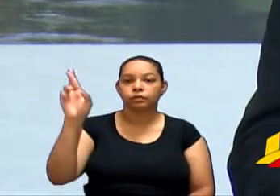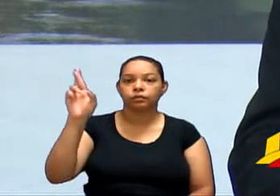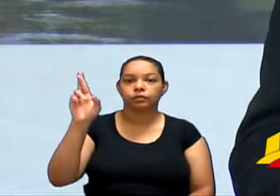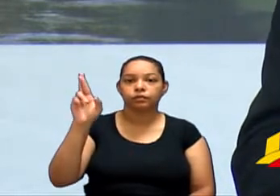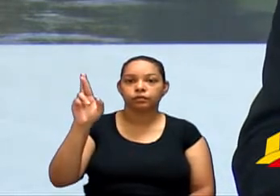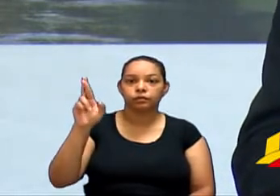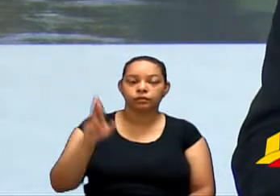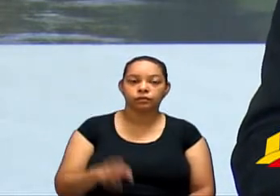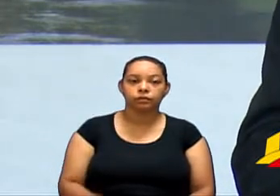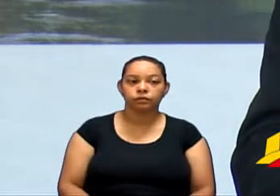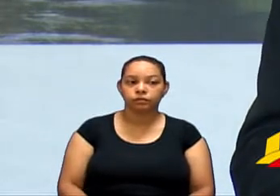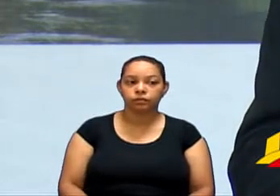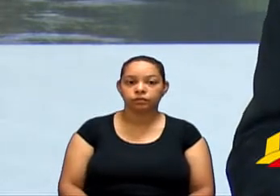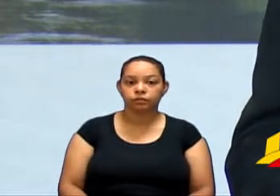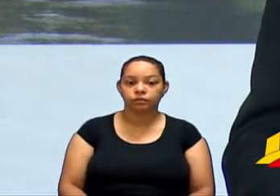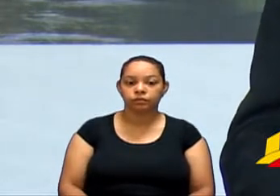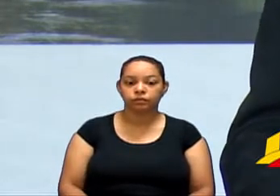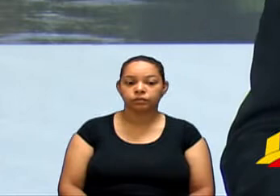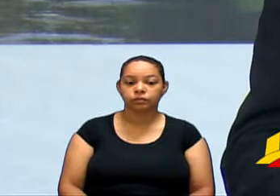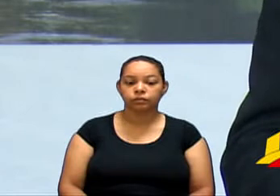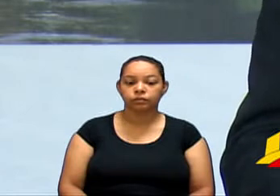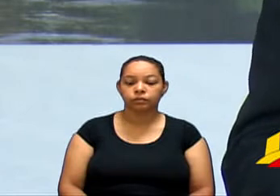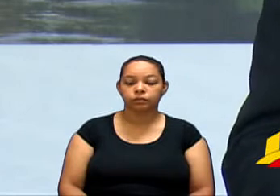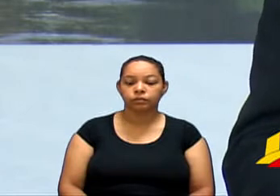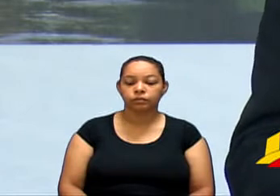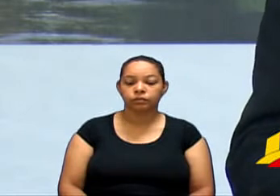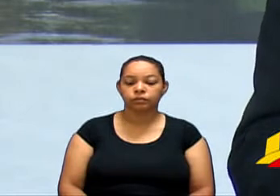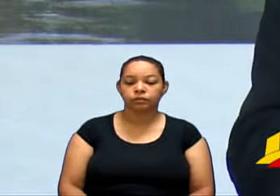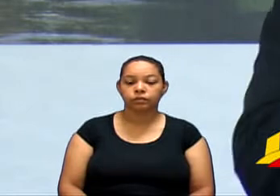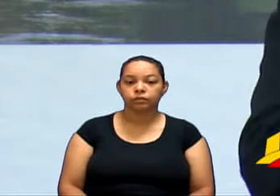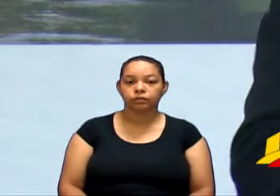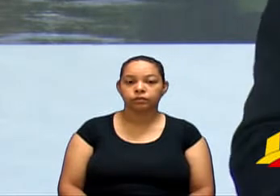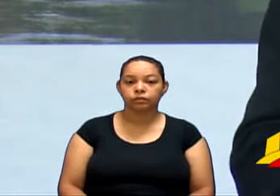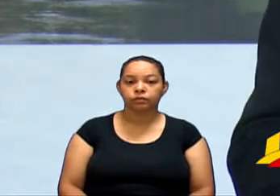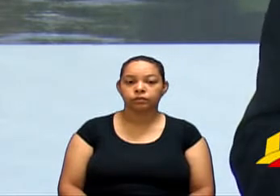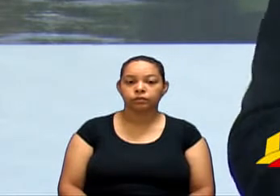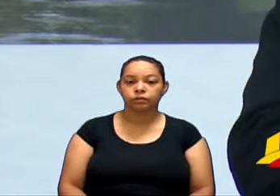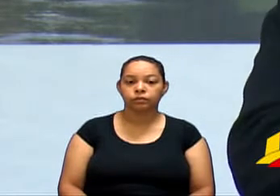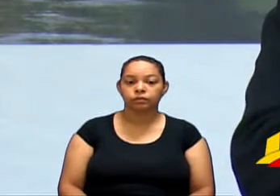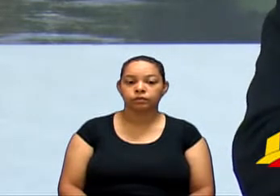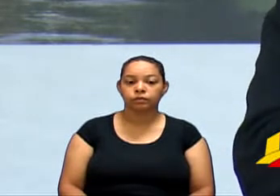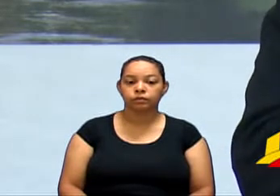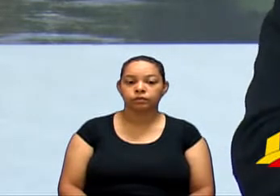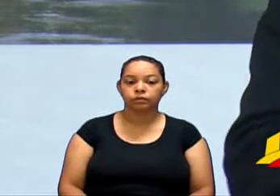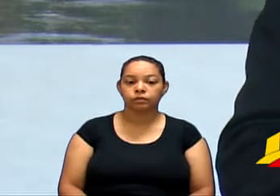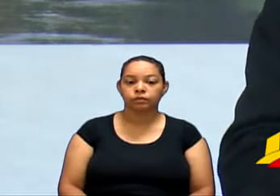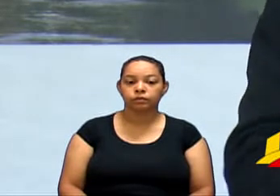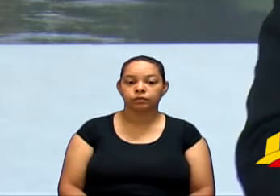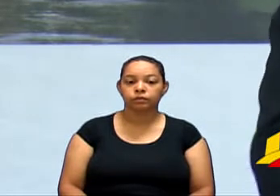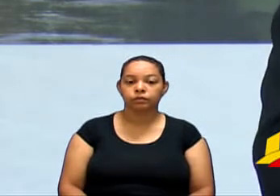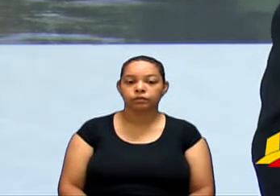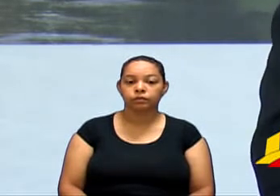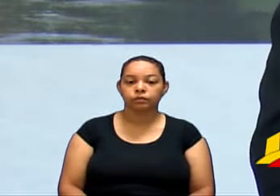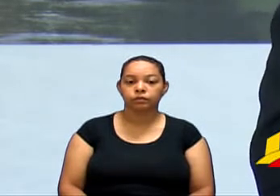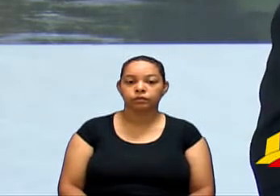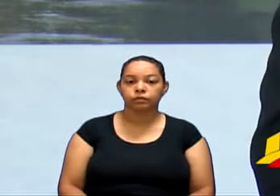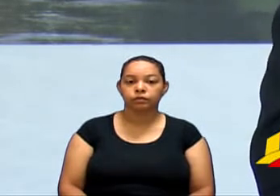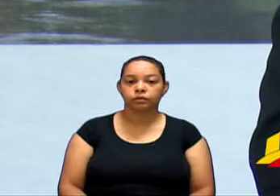é Vereador é Renata que você quer saber da comissão